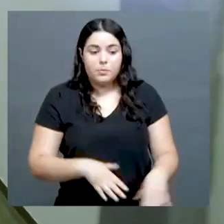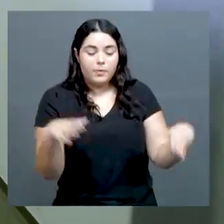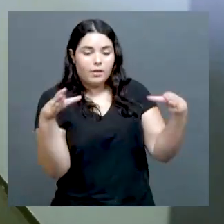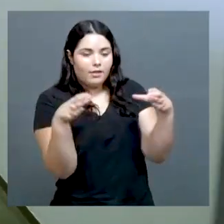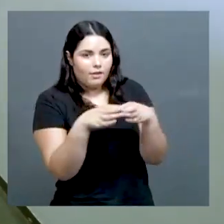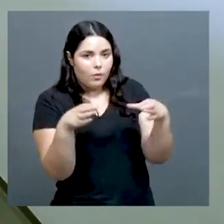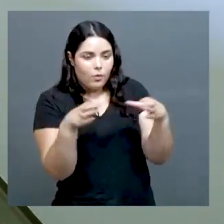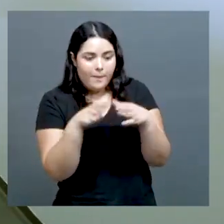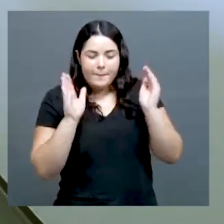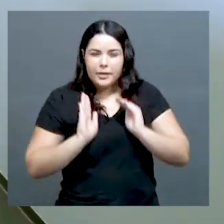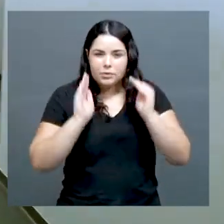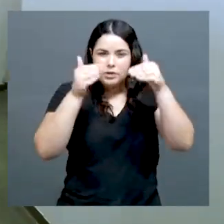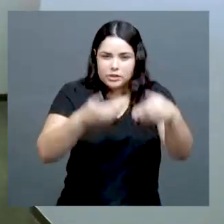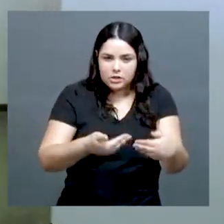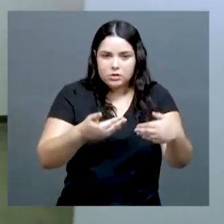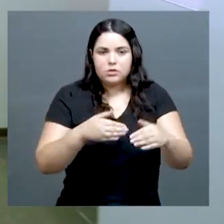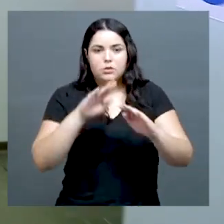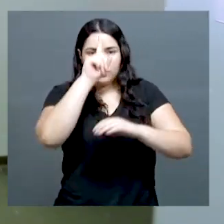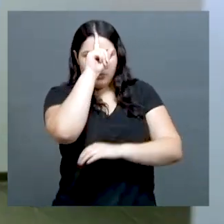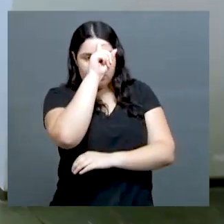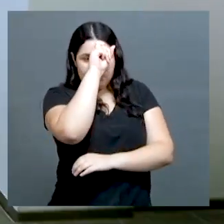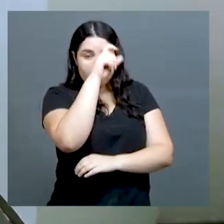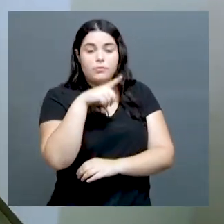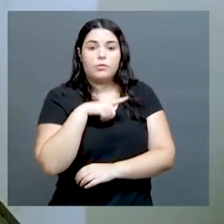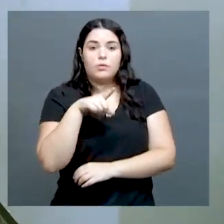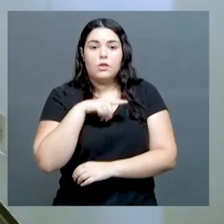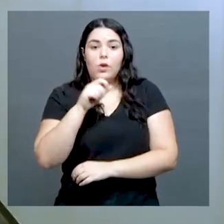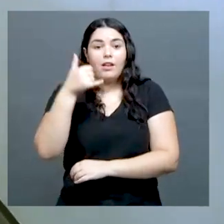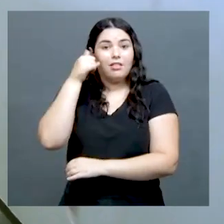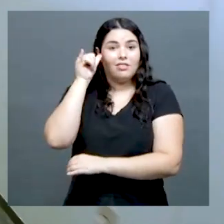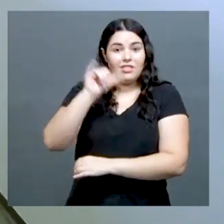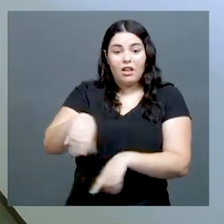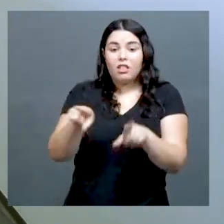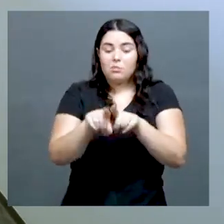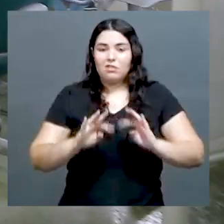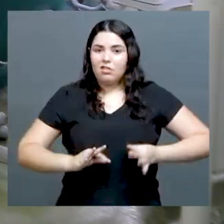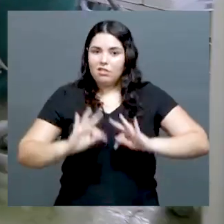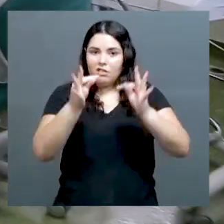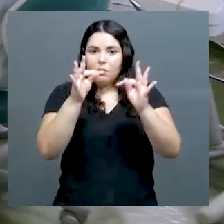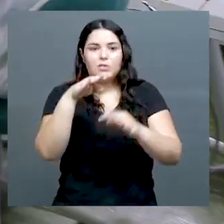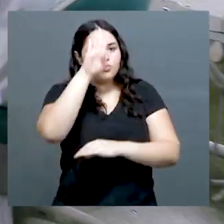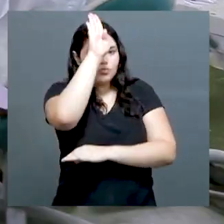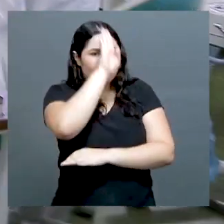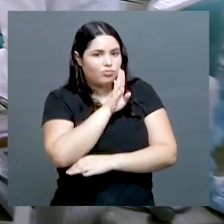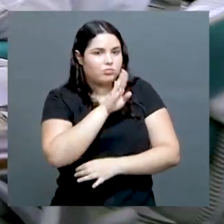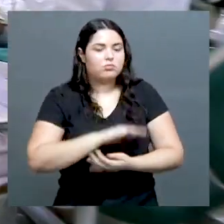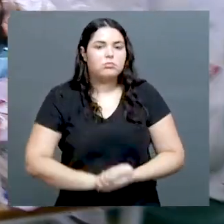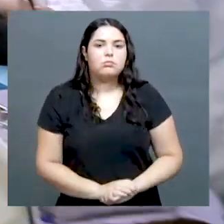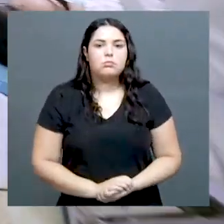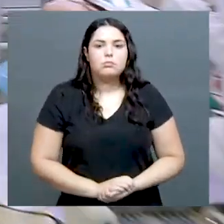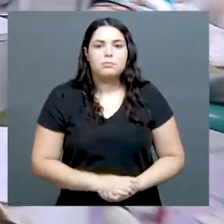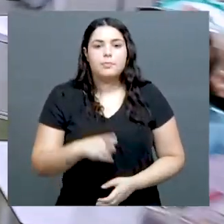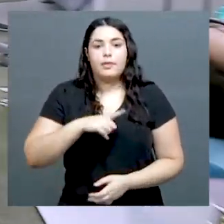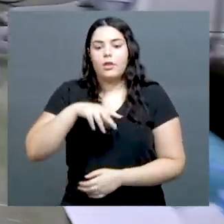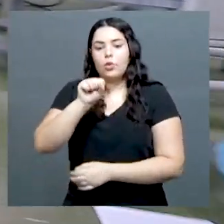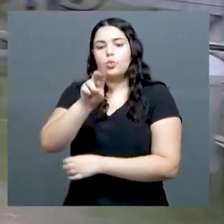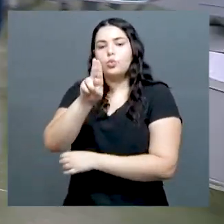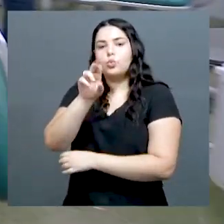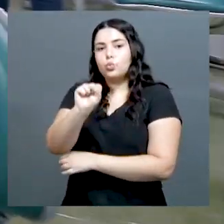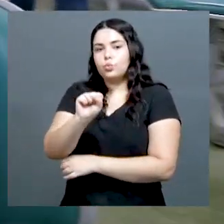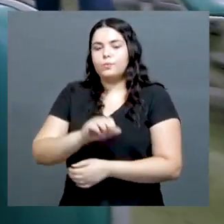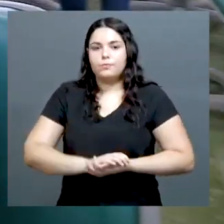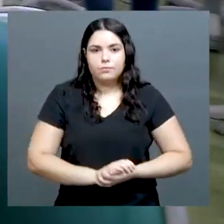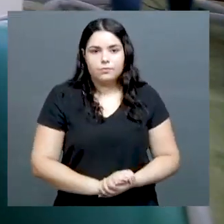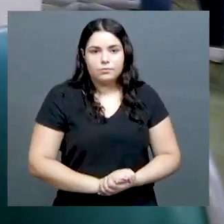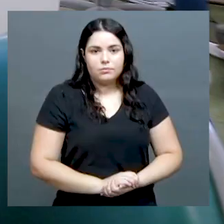Com corpo clínico especializado, o hospital realiza o atendimento preventivo e curador totalmente gratuito através do